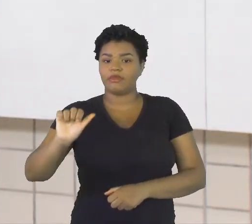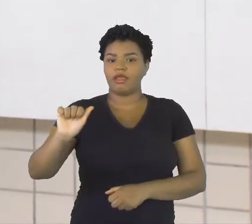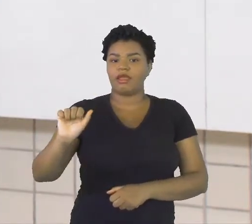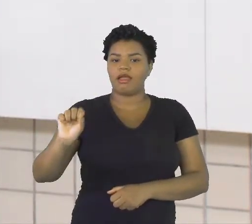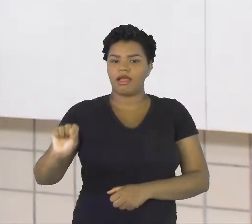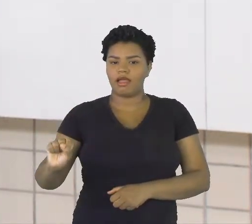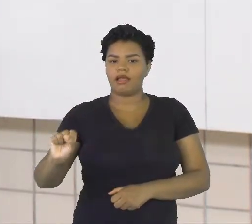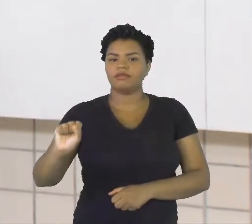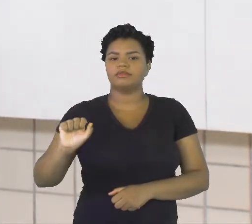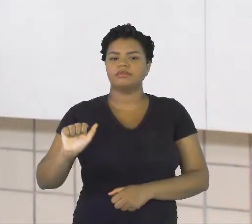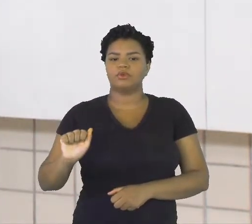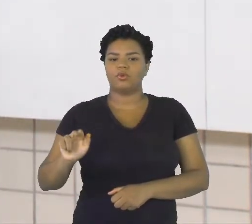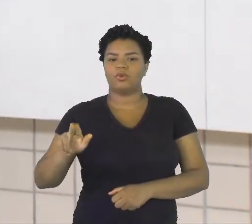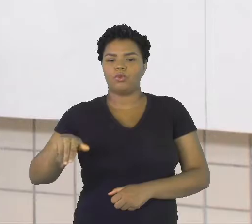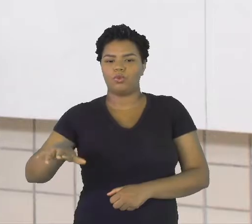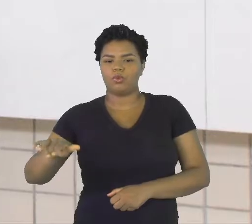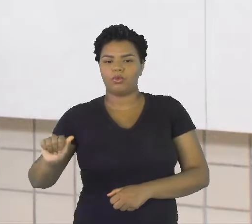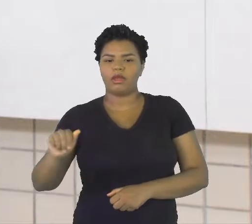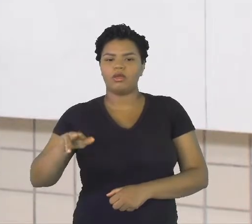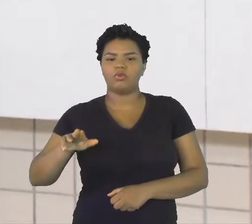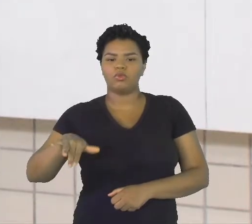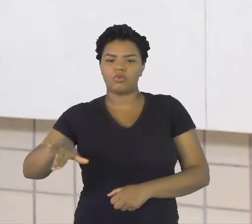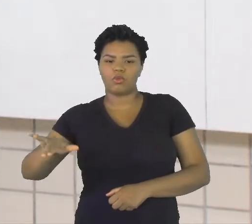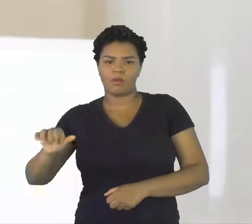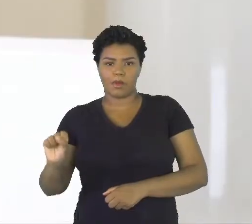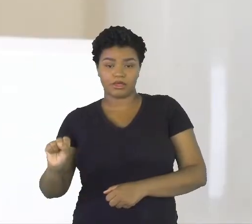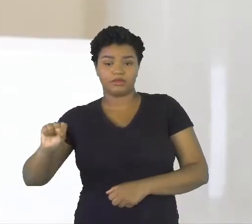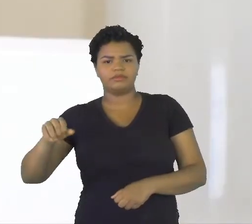umas. Diga, Fava.